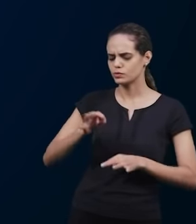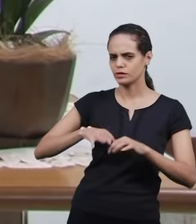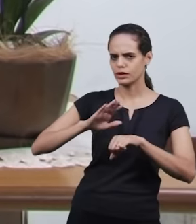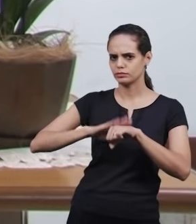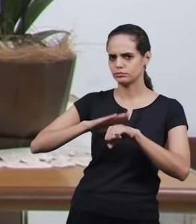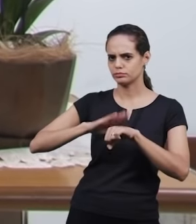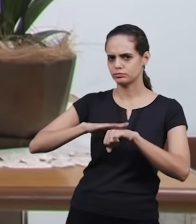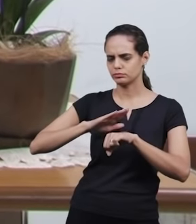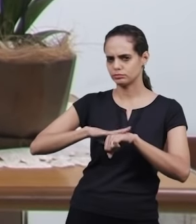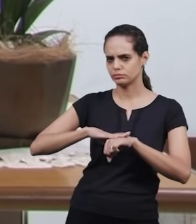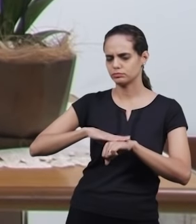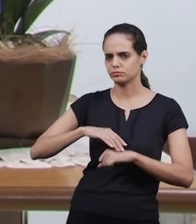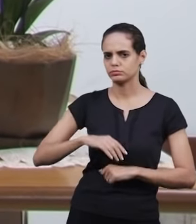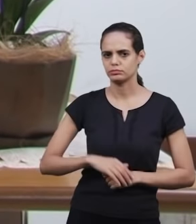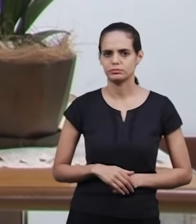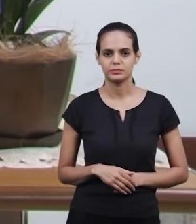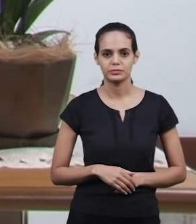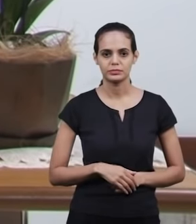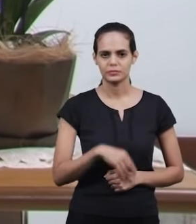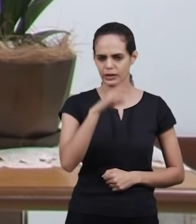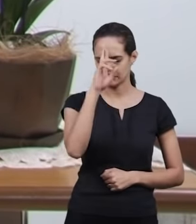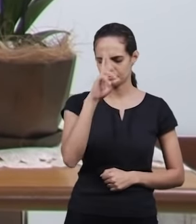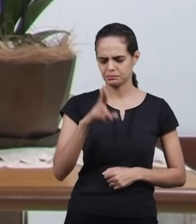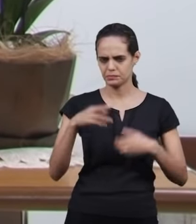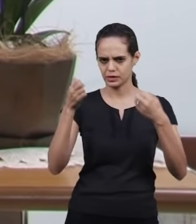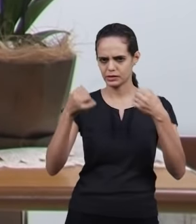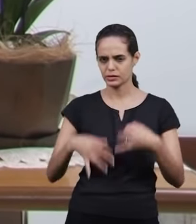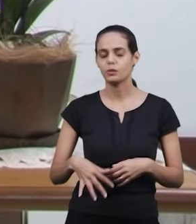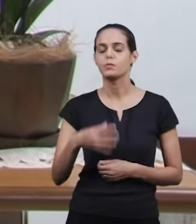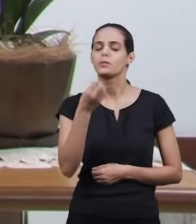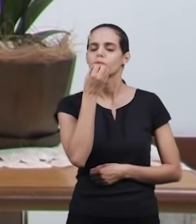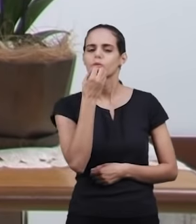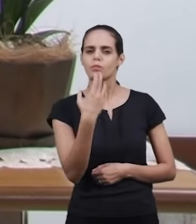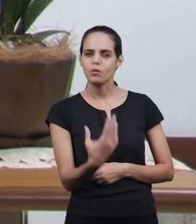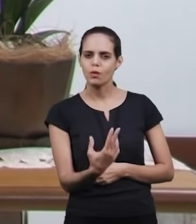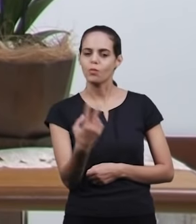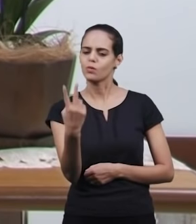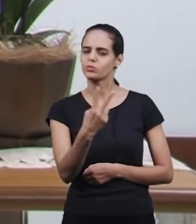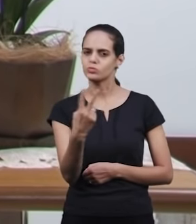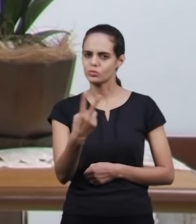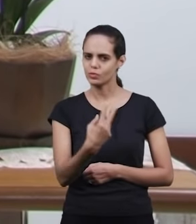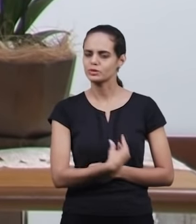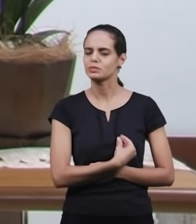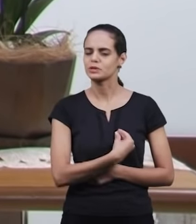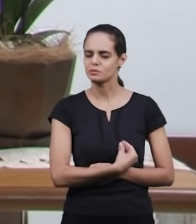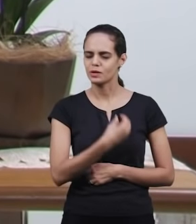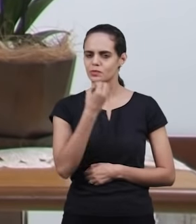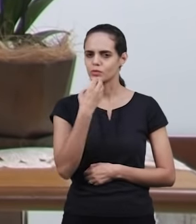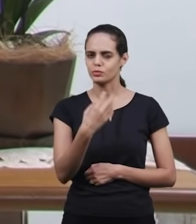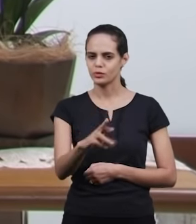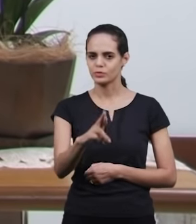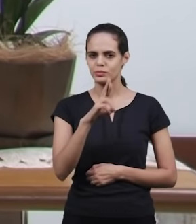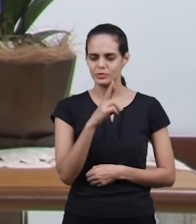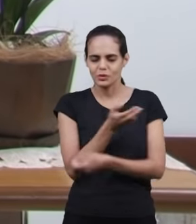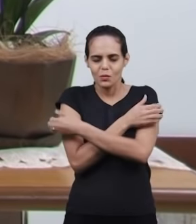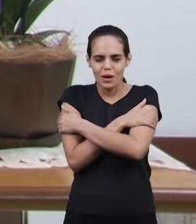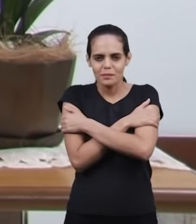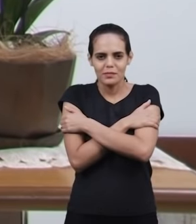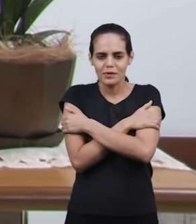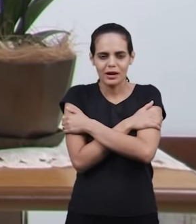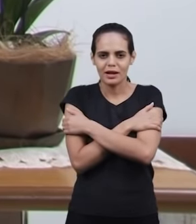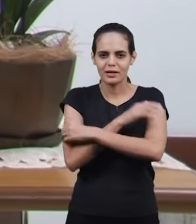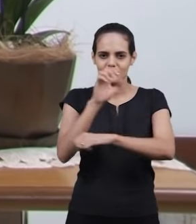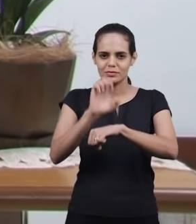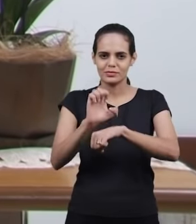si. Muito boa participação do Caio, muito boa participação da nossa irmã. Um abraço a todos os nossos irmãos do estado do